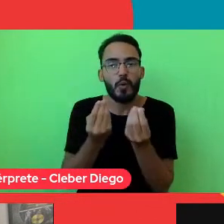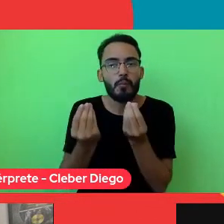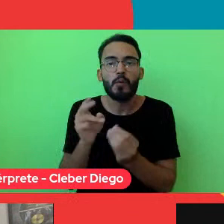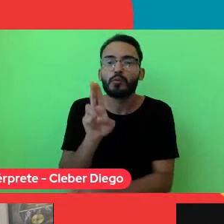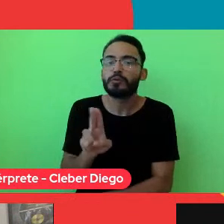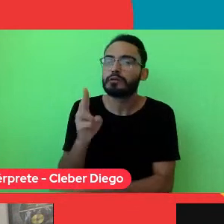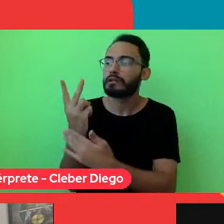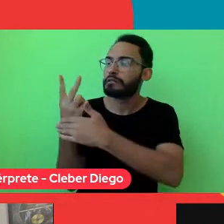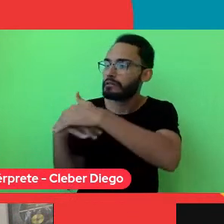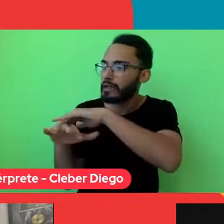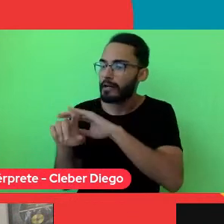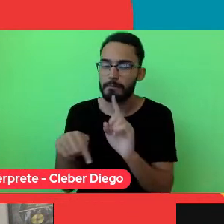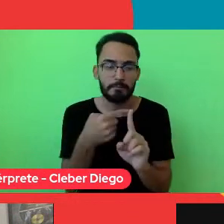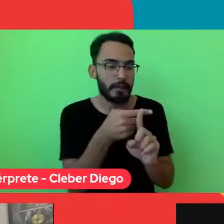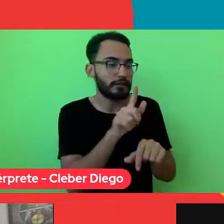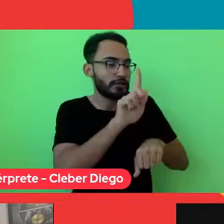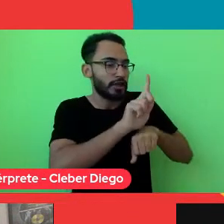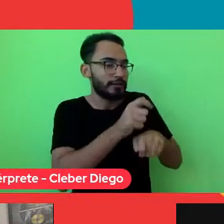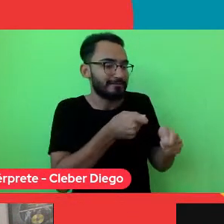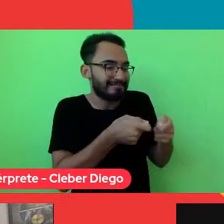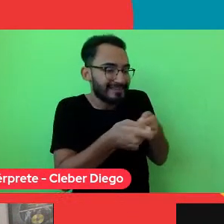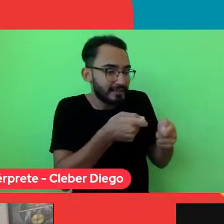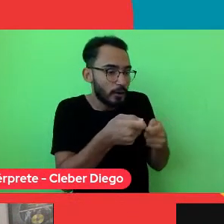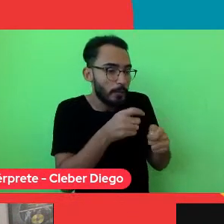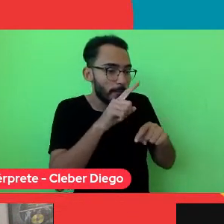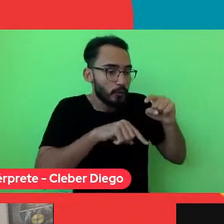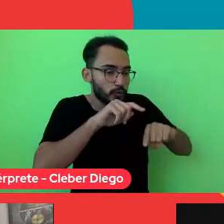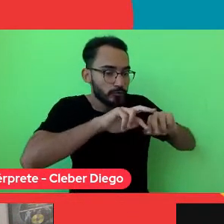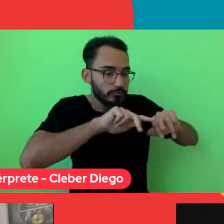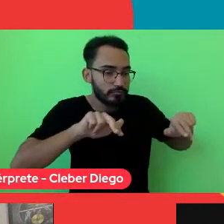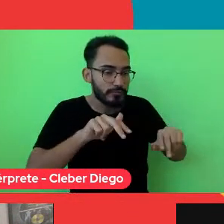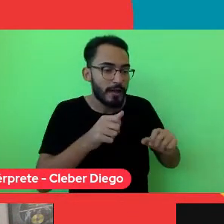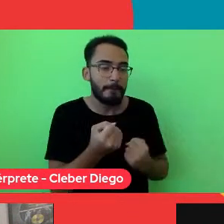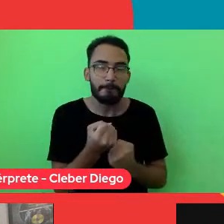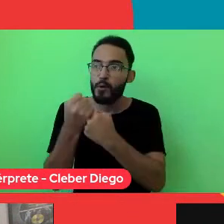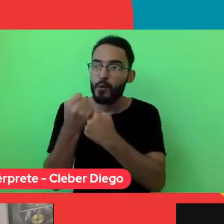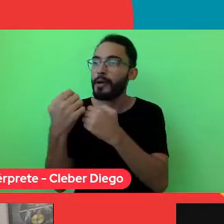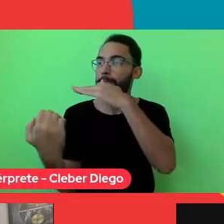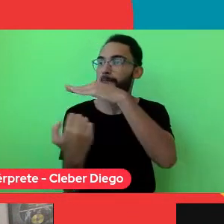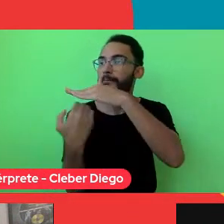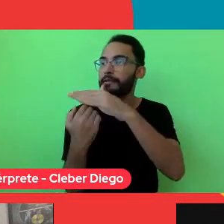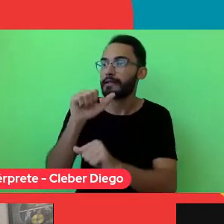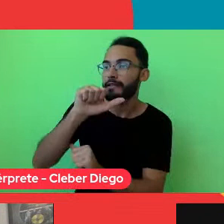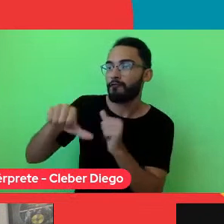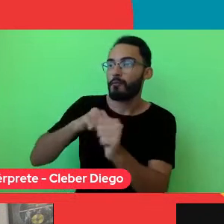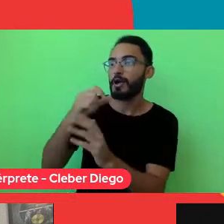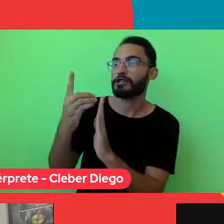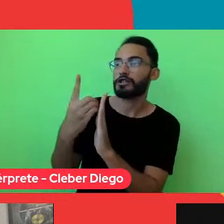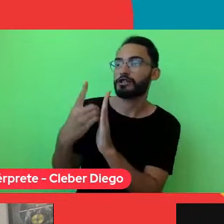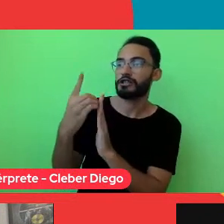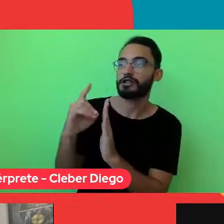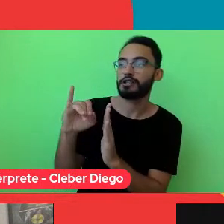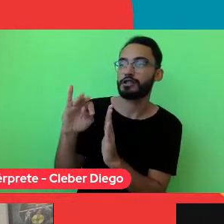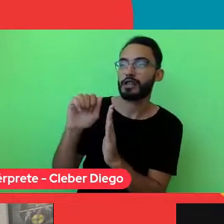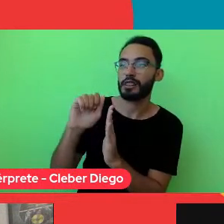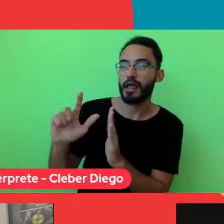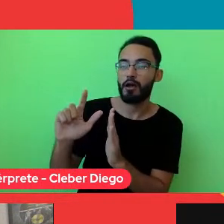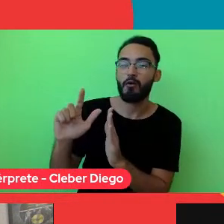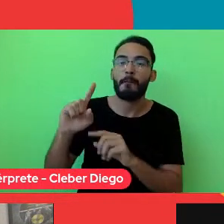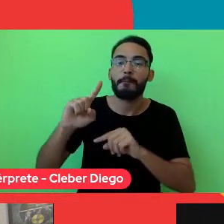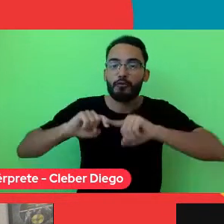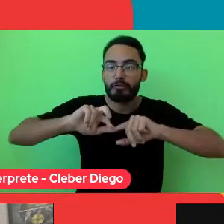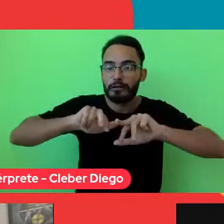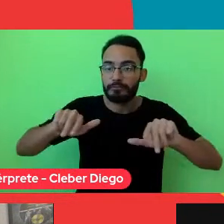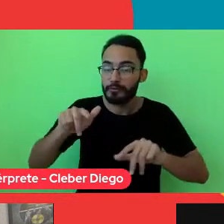design e a gestão de produtos em escala para apoiar empresas na transformação digital e no desenvolvimento de produtos que